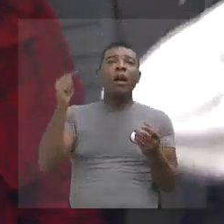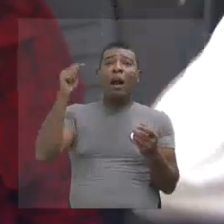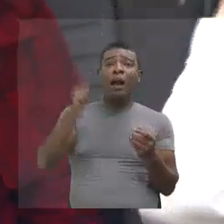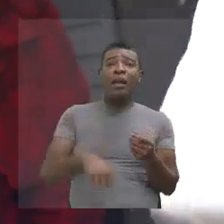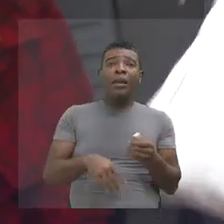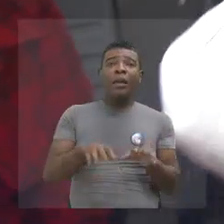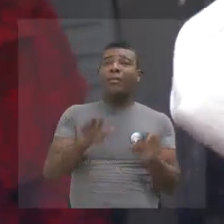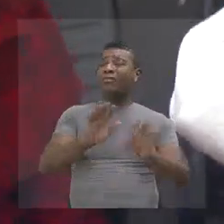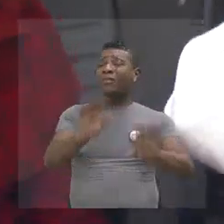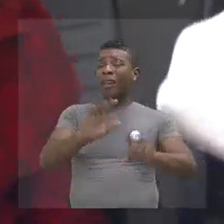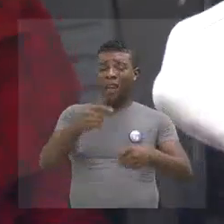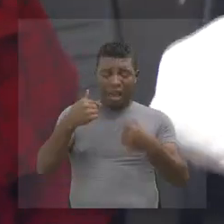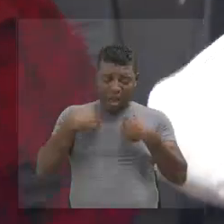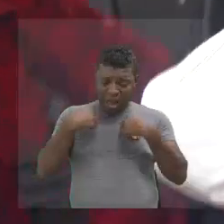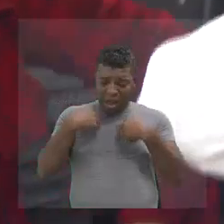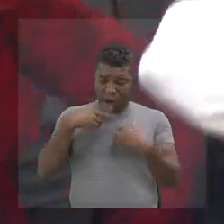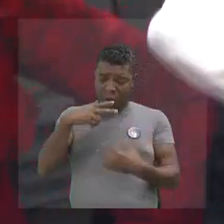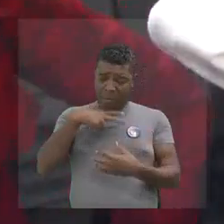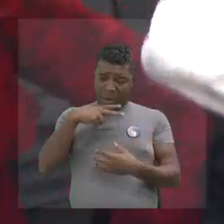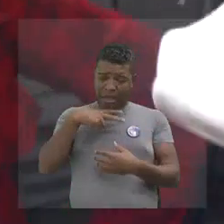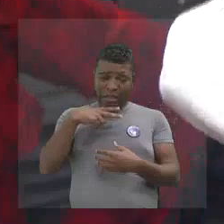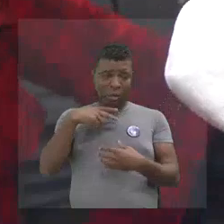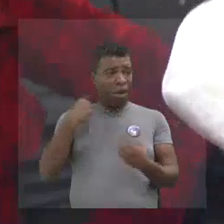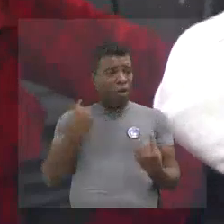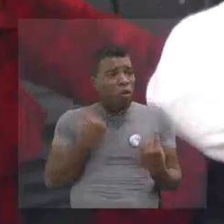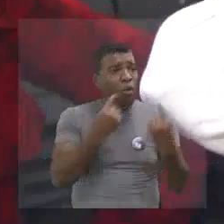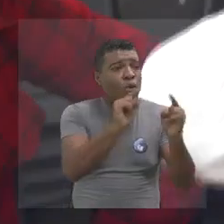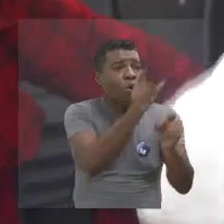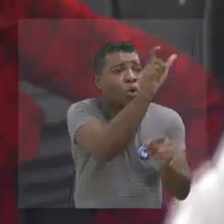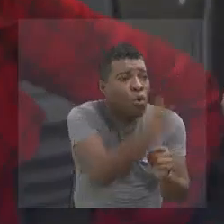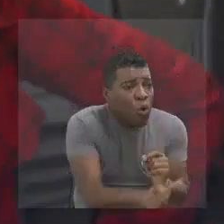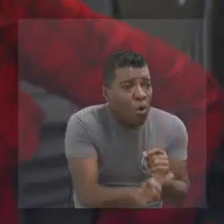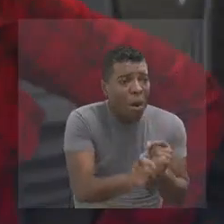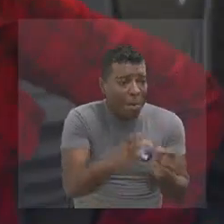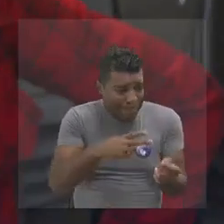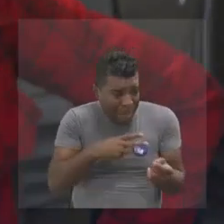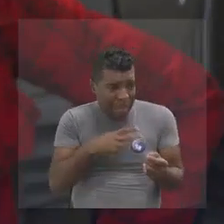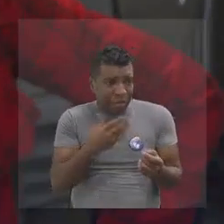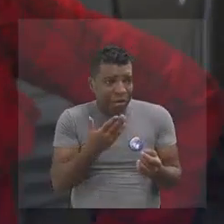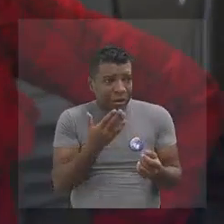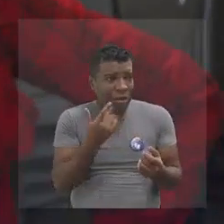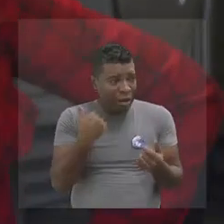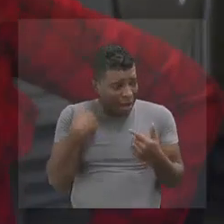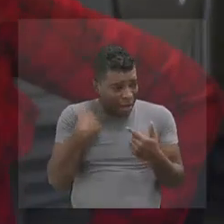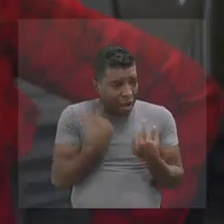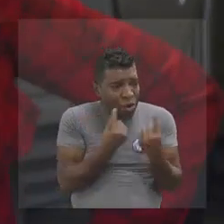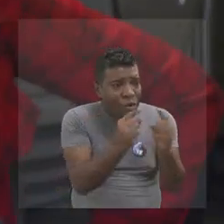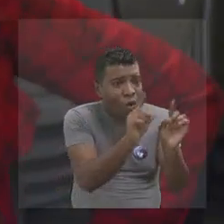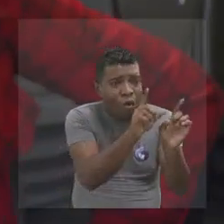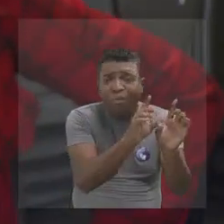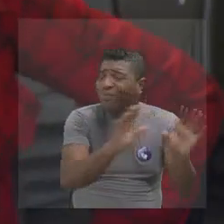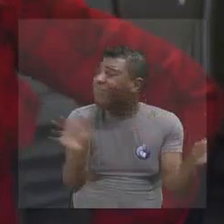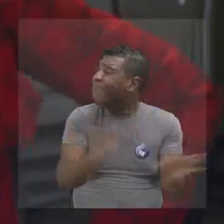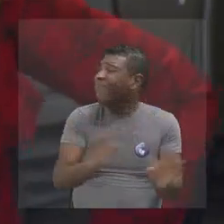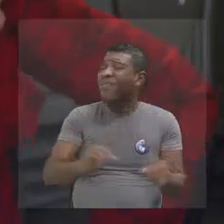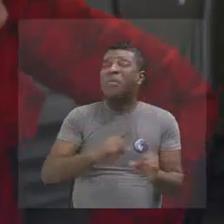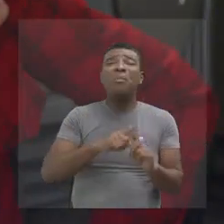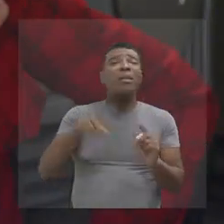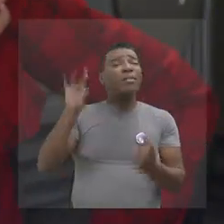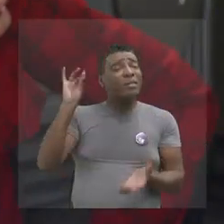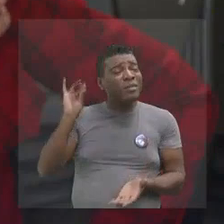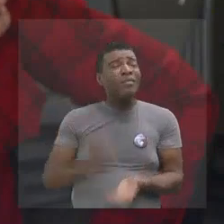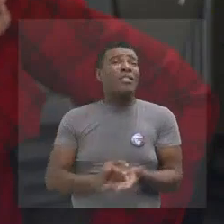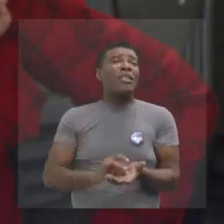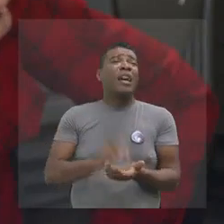pessoal com a secretária ou com qualquer um dos Servidores Mas de fato a gente precisa compreender